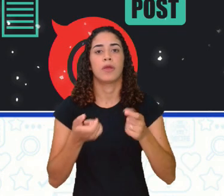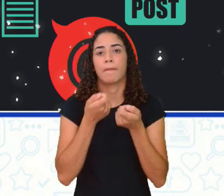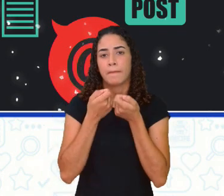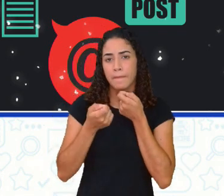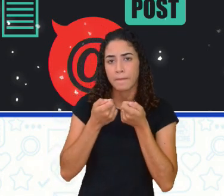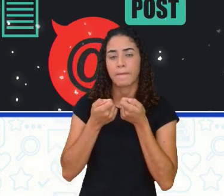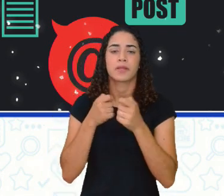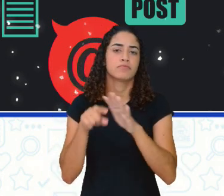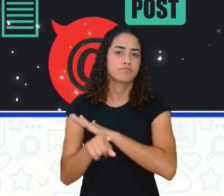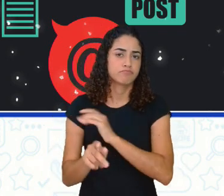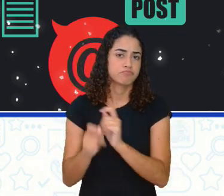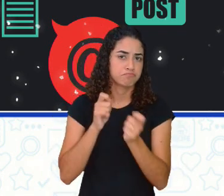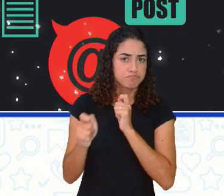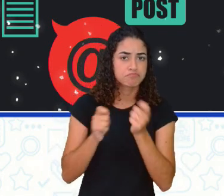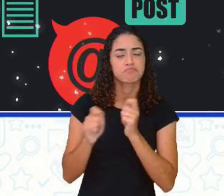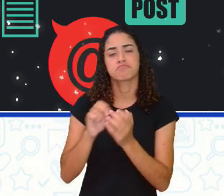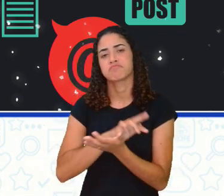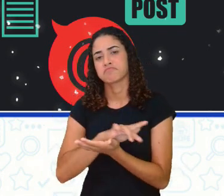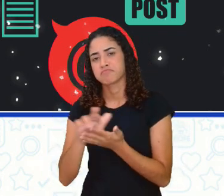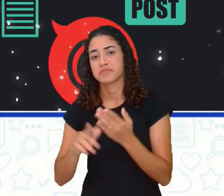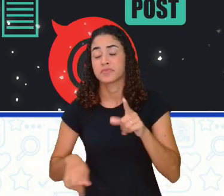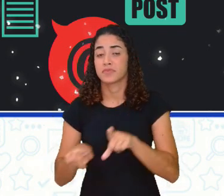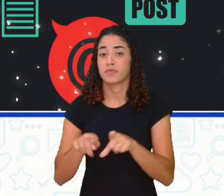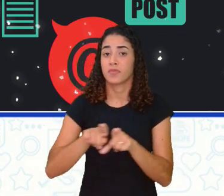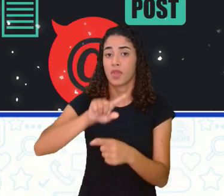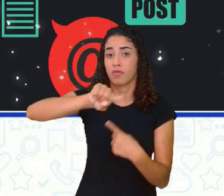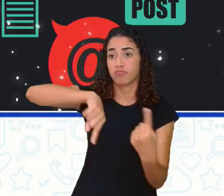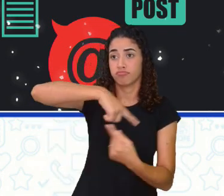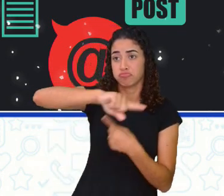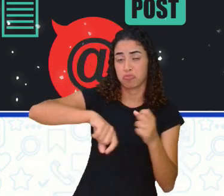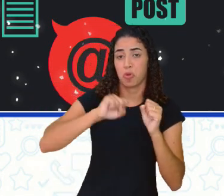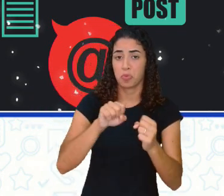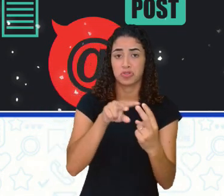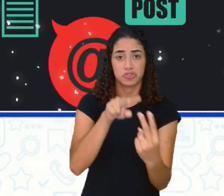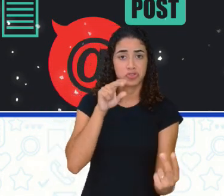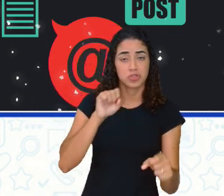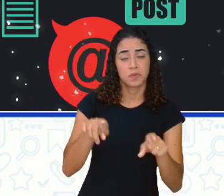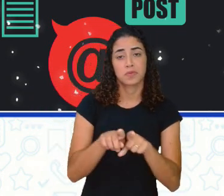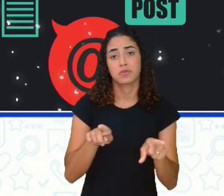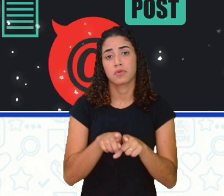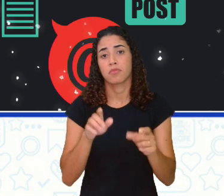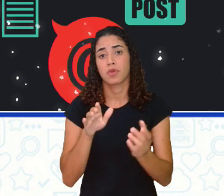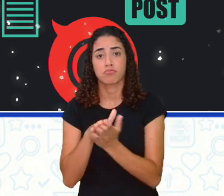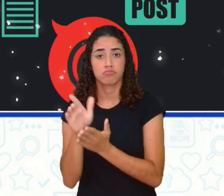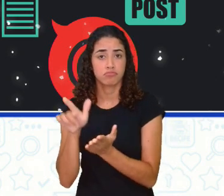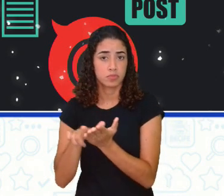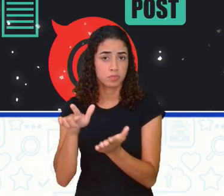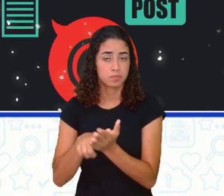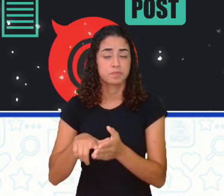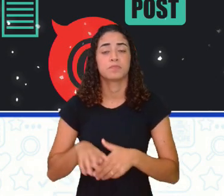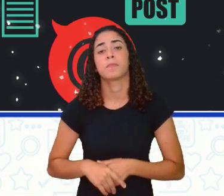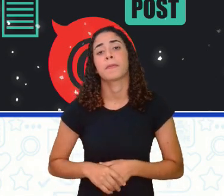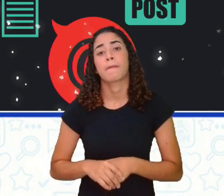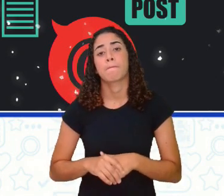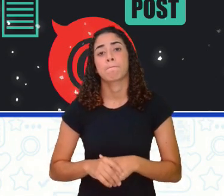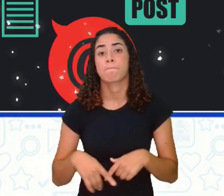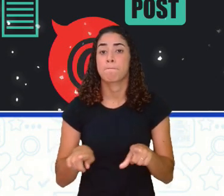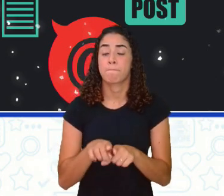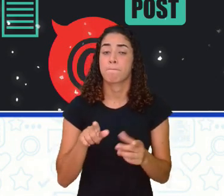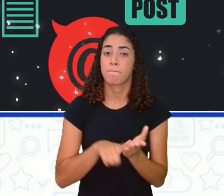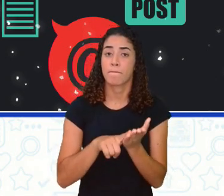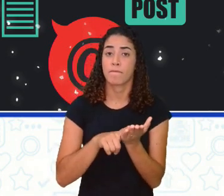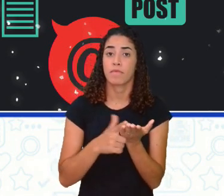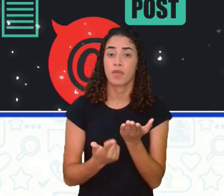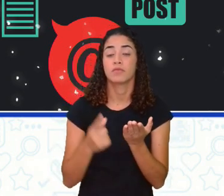imagens, vídeos e etc. Os meios de circulação podem ser digitais ou impressos, como a gente já viu, e o jornal vai